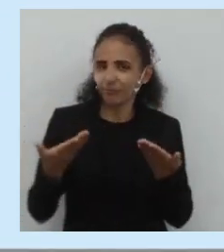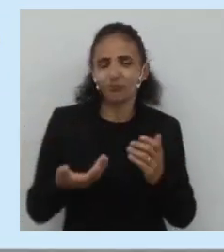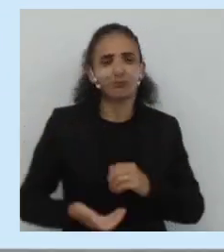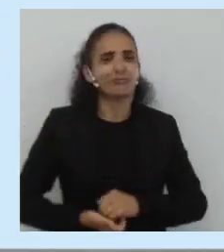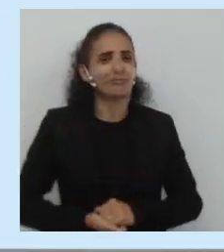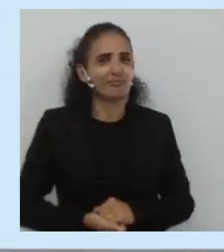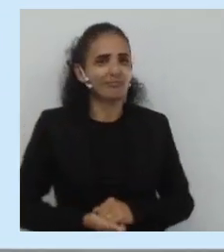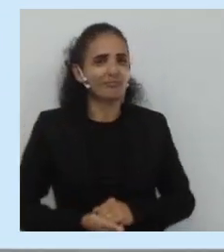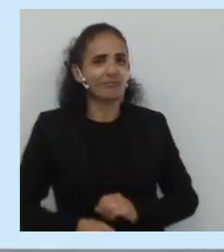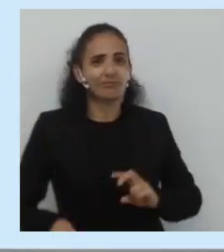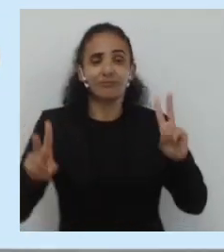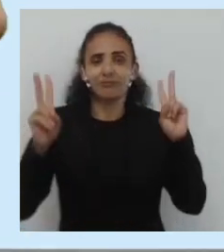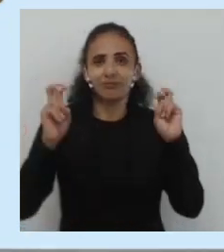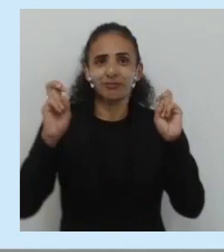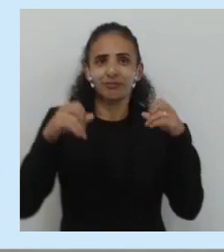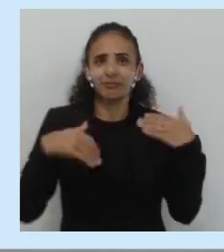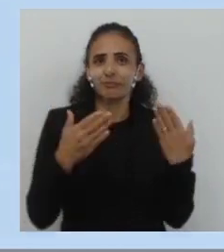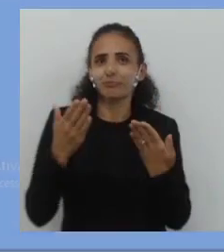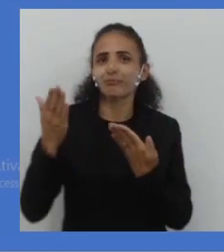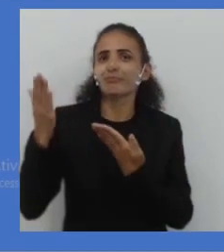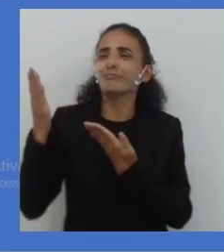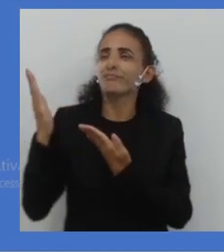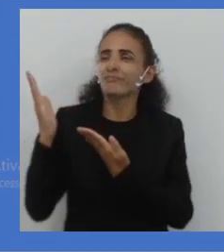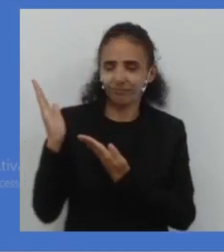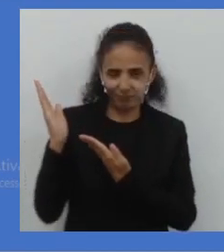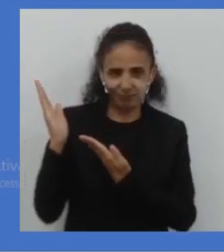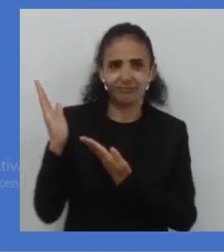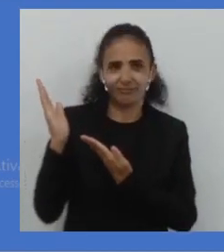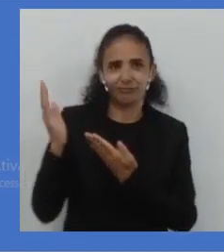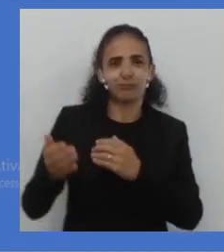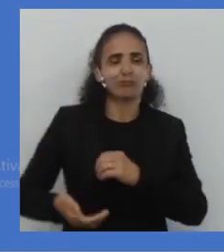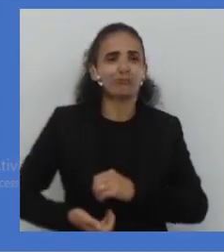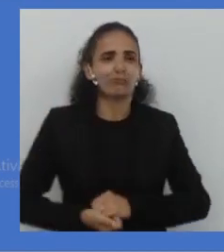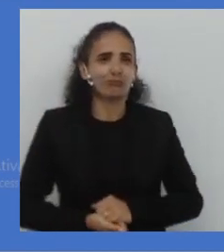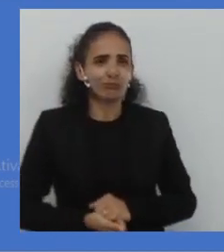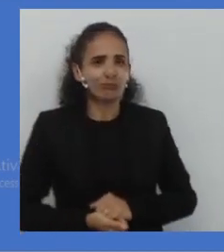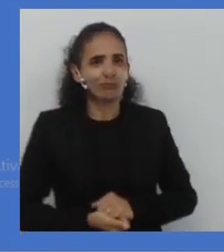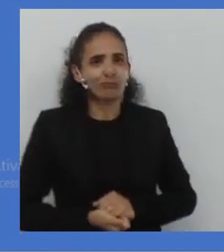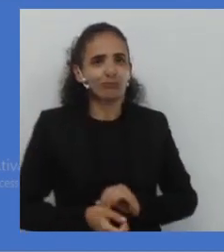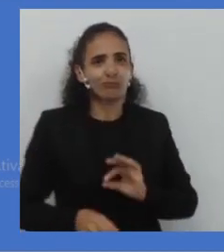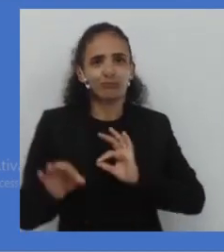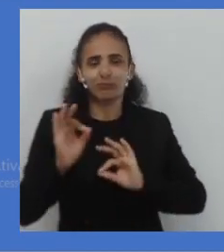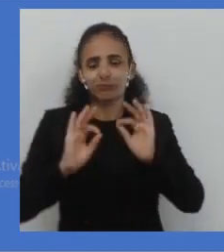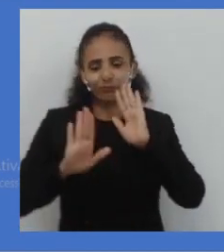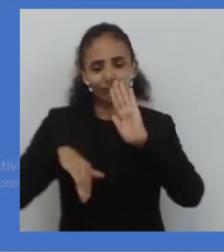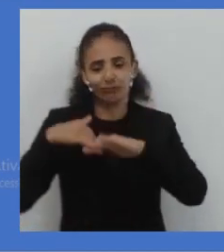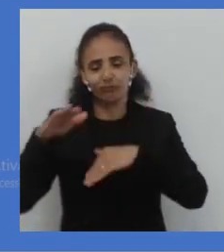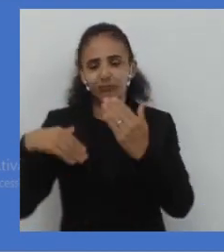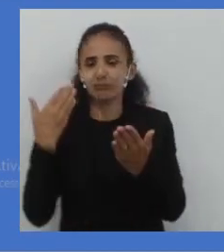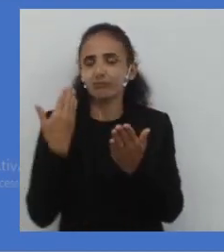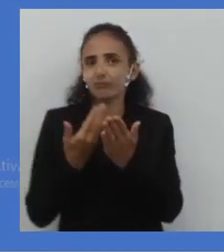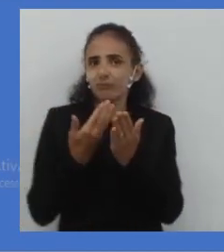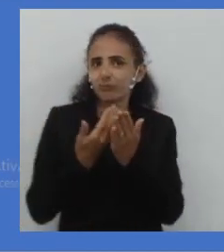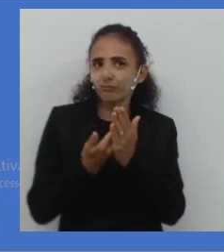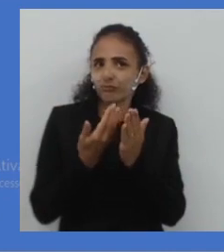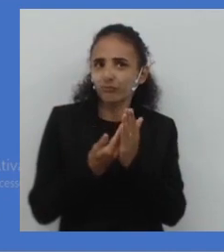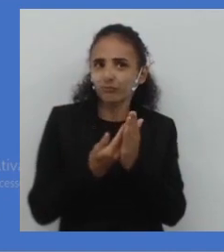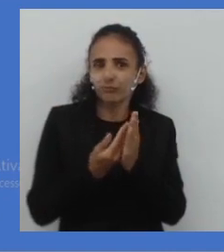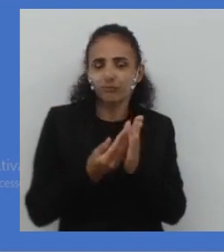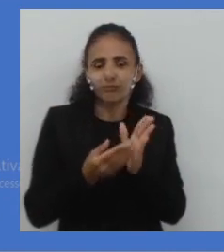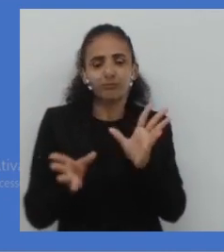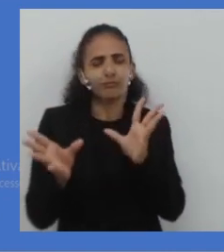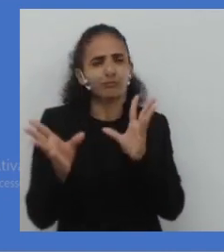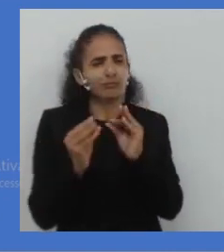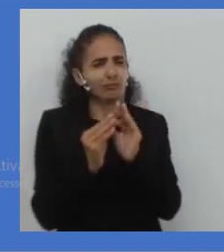hoje. O tema da aula de hoje é, como está na tela, tomada de nota de produção,